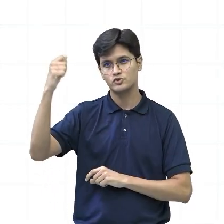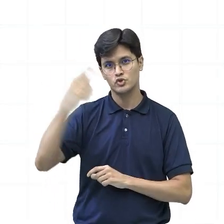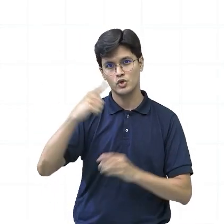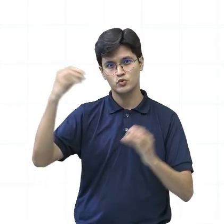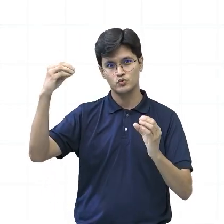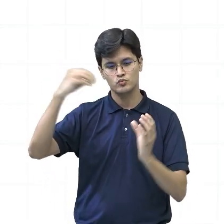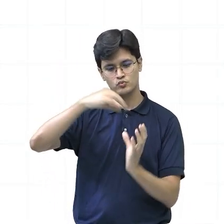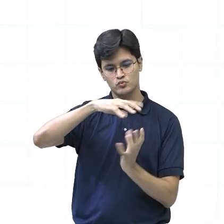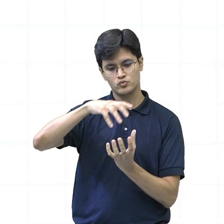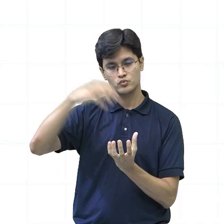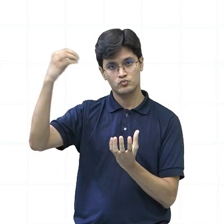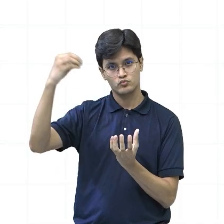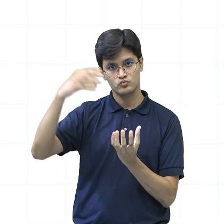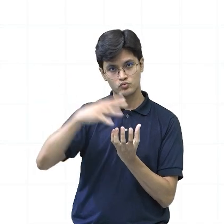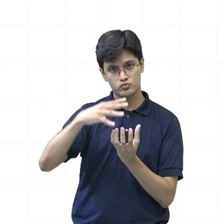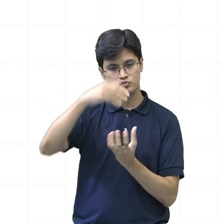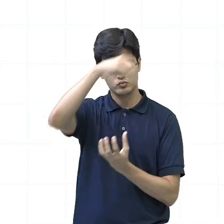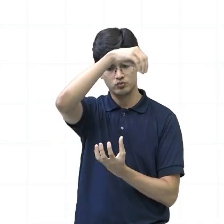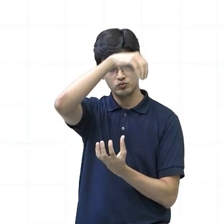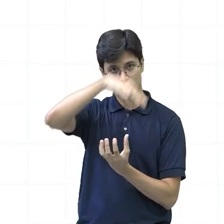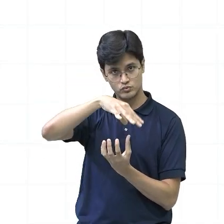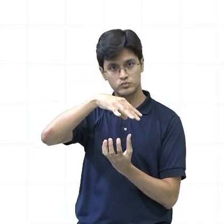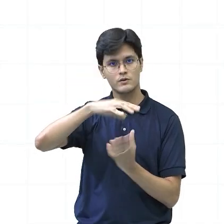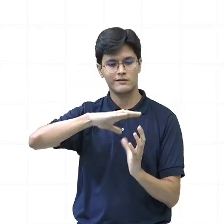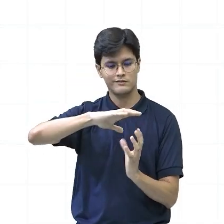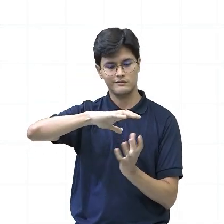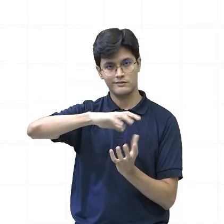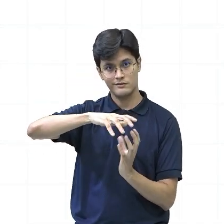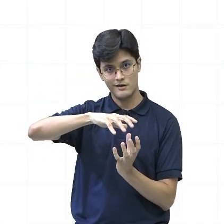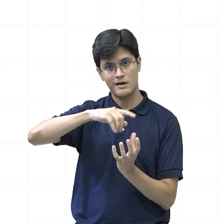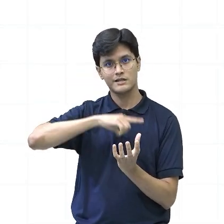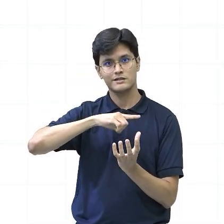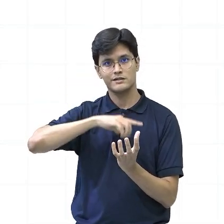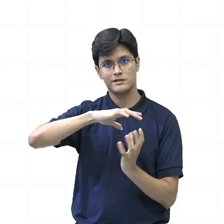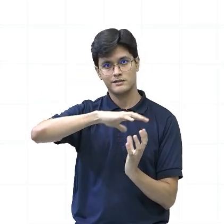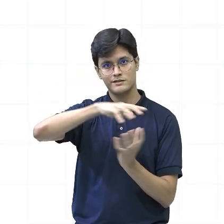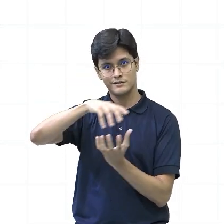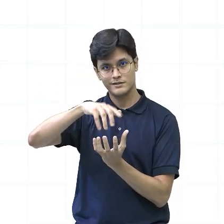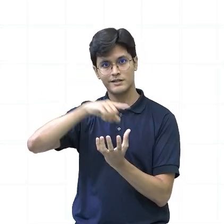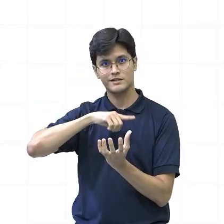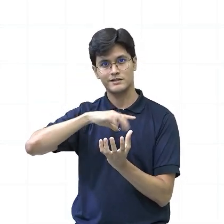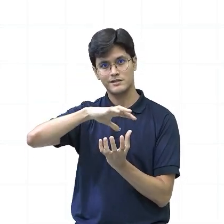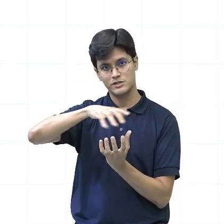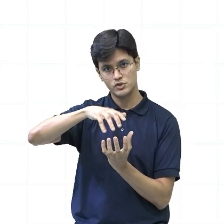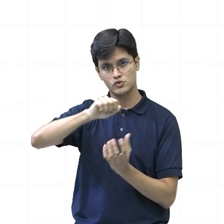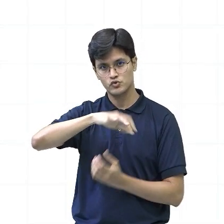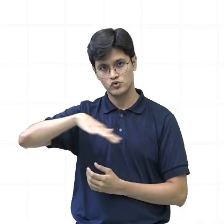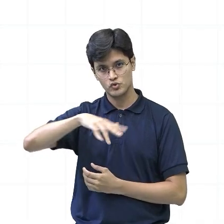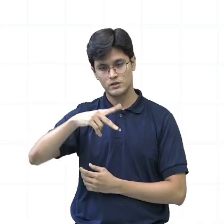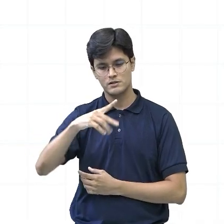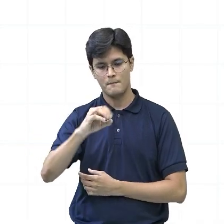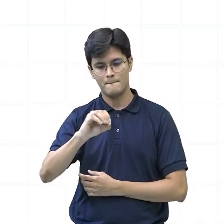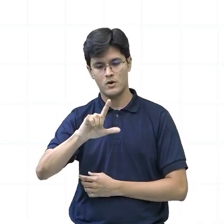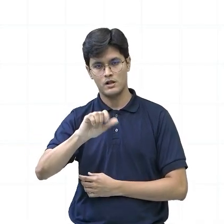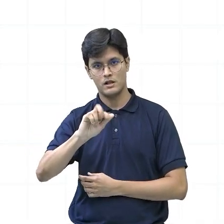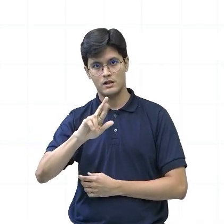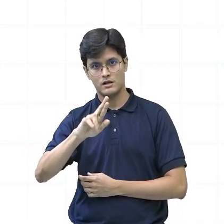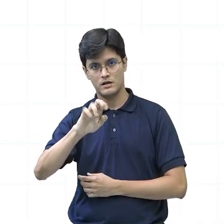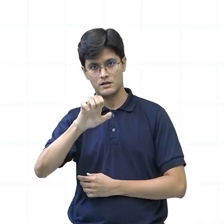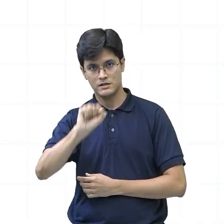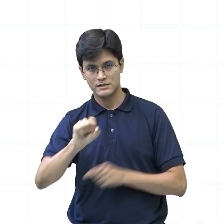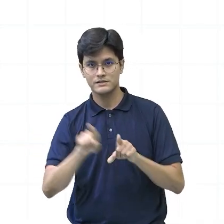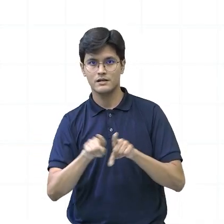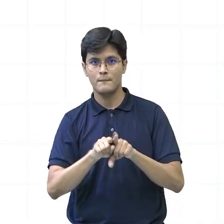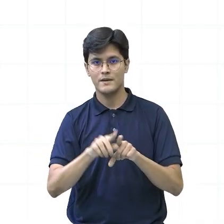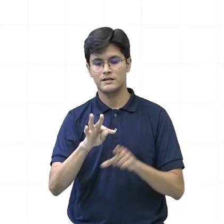planeta. A Terra se divide em zonas polares, temperadas e tropicais. Então, a gente vai ver que o nosso planeta ele é dividido